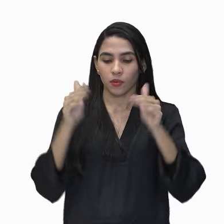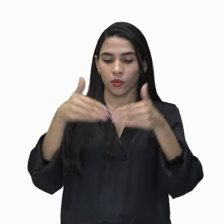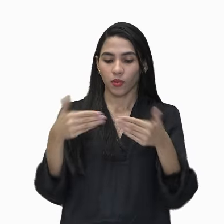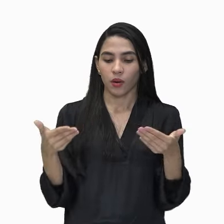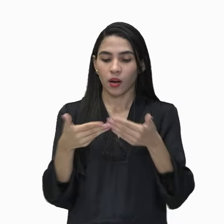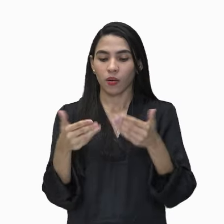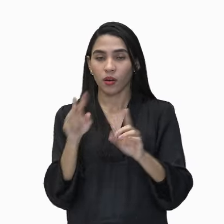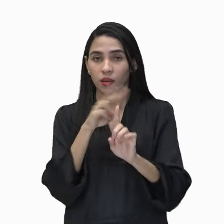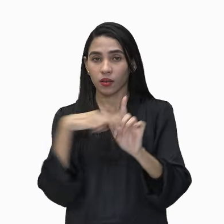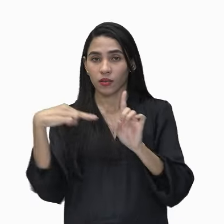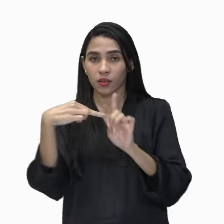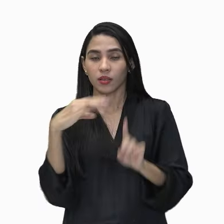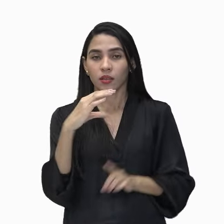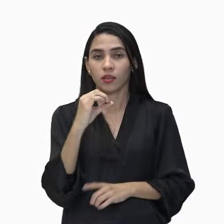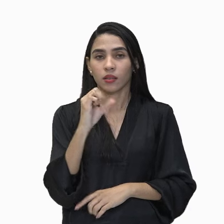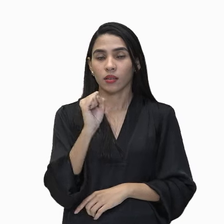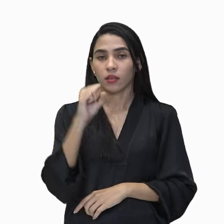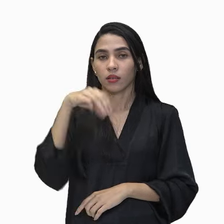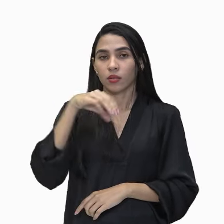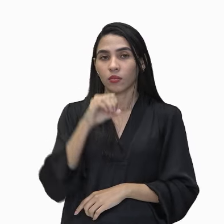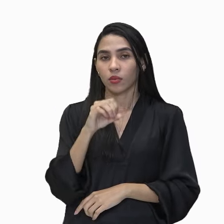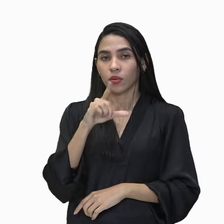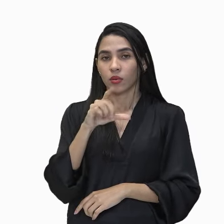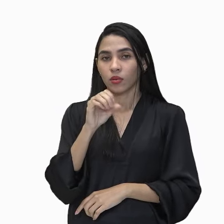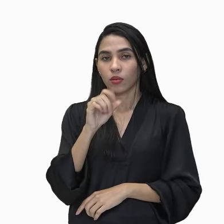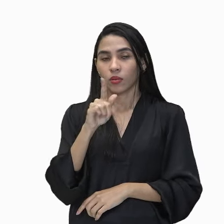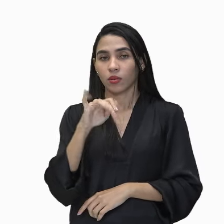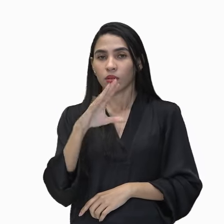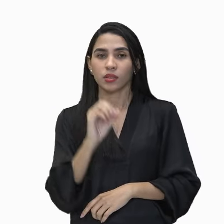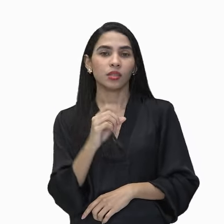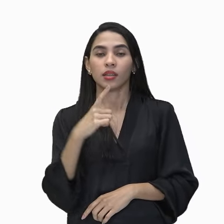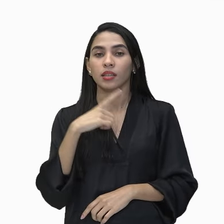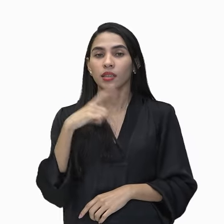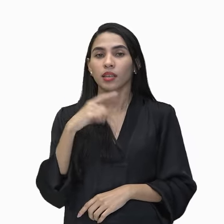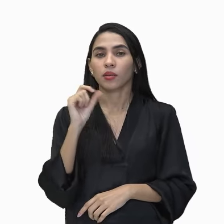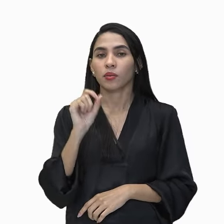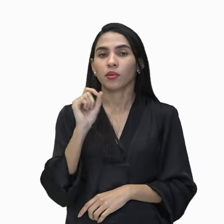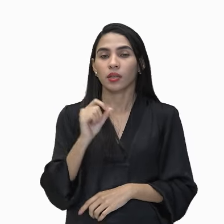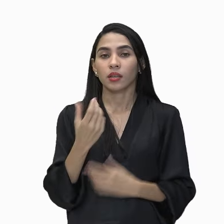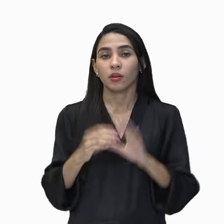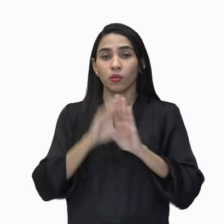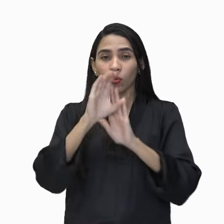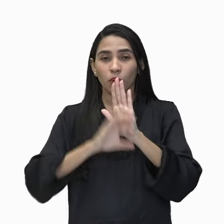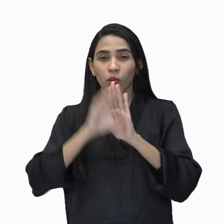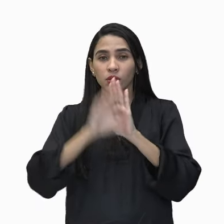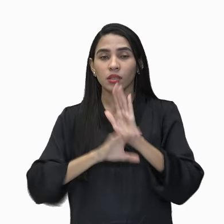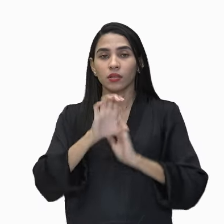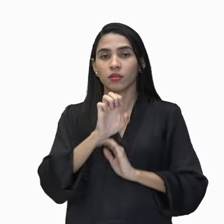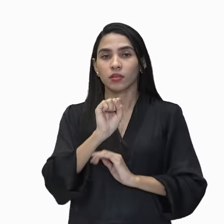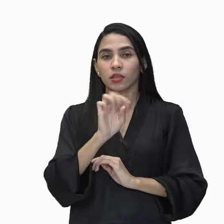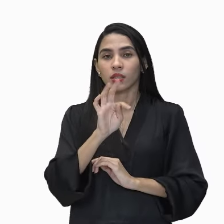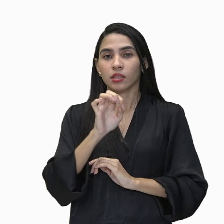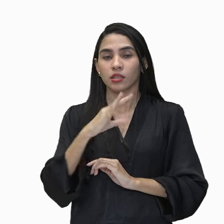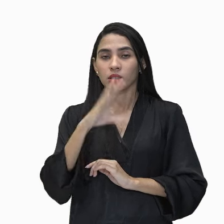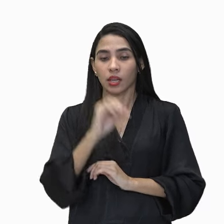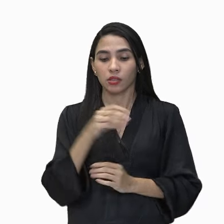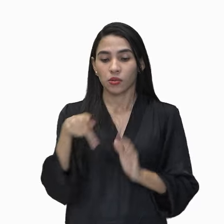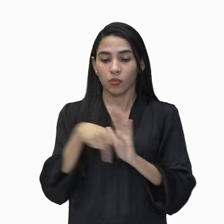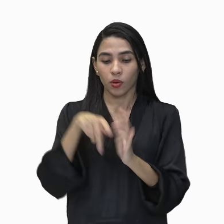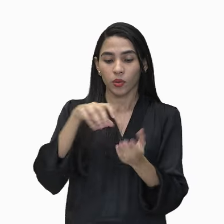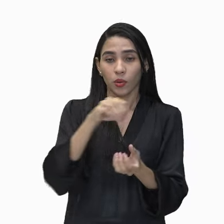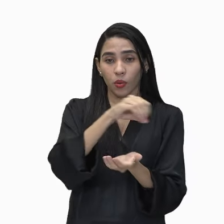essa visão cosmológica, que predomina o quê? Uma concepção estática do